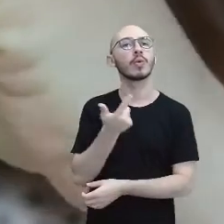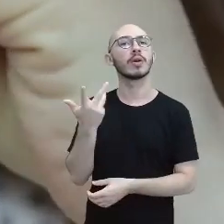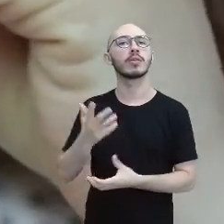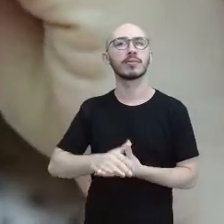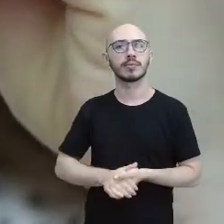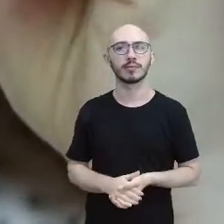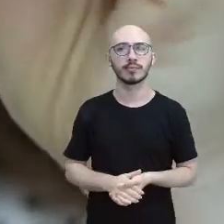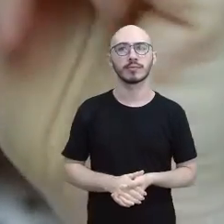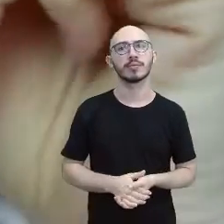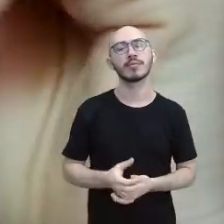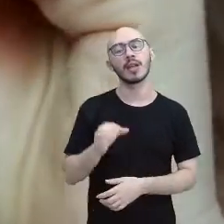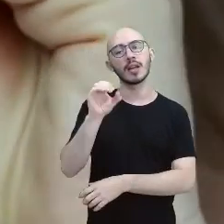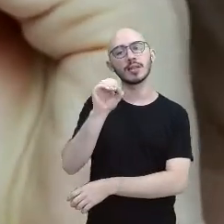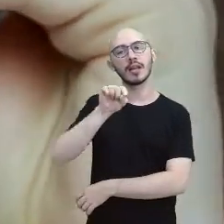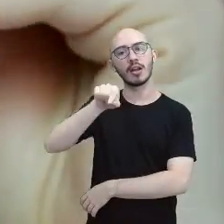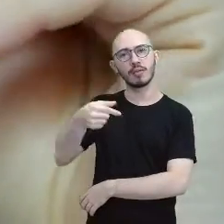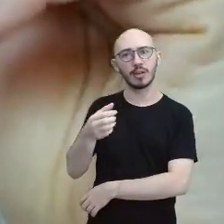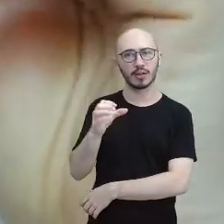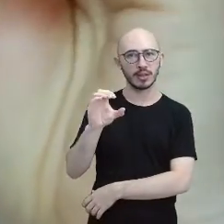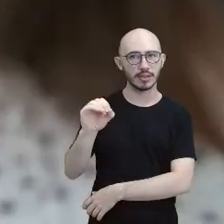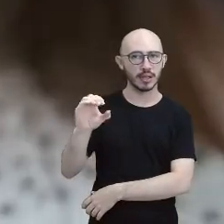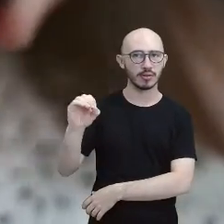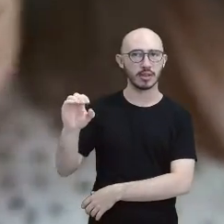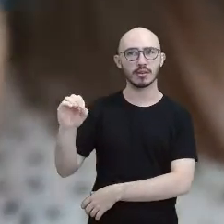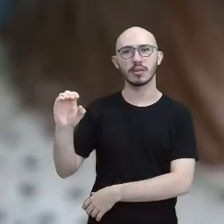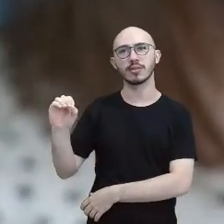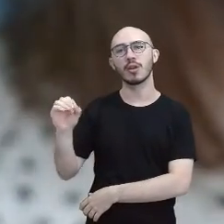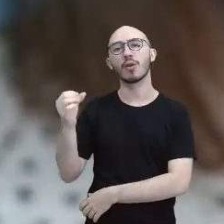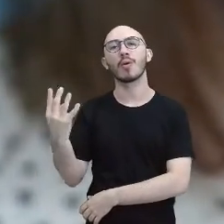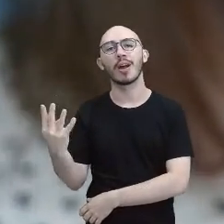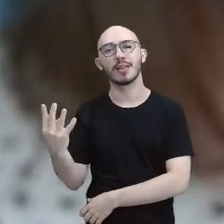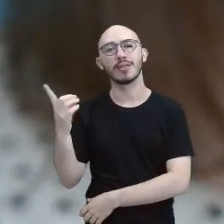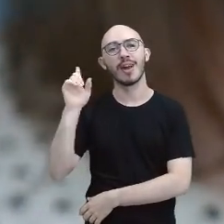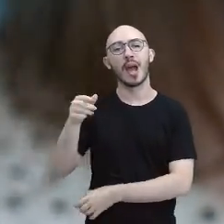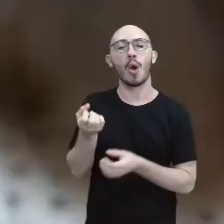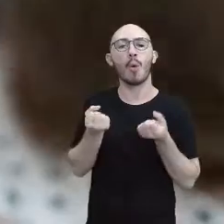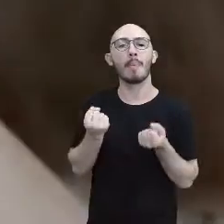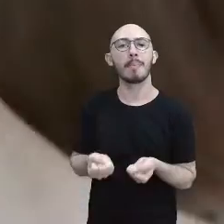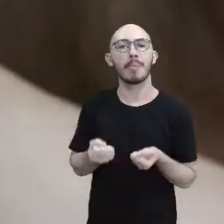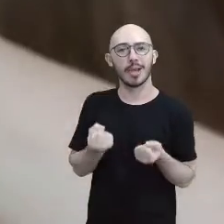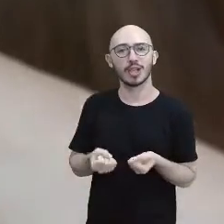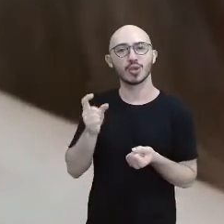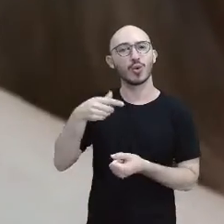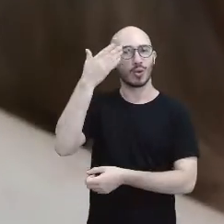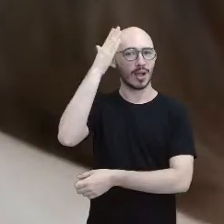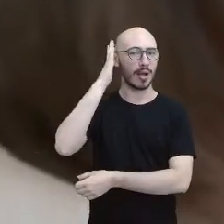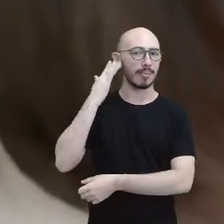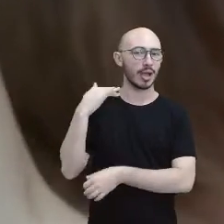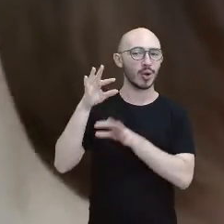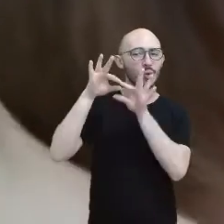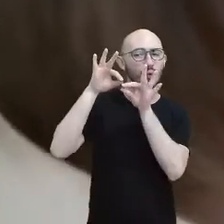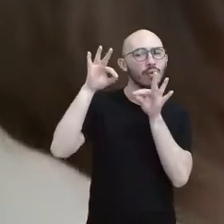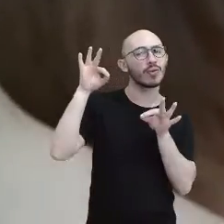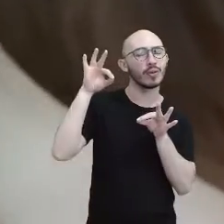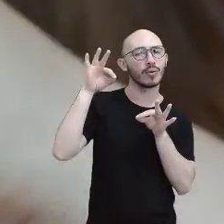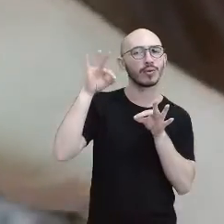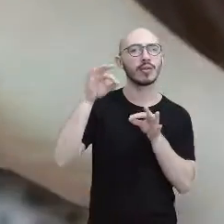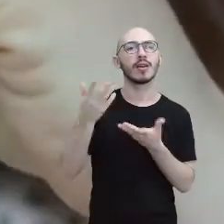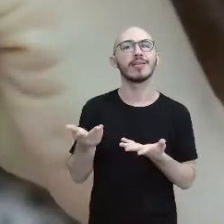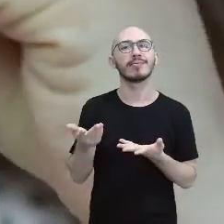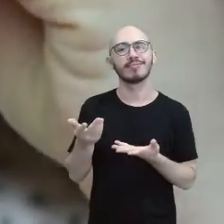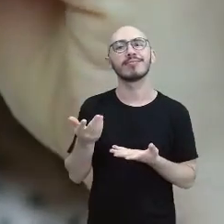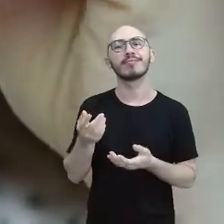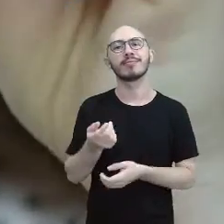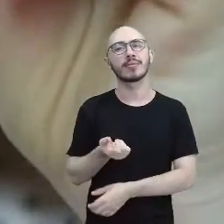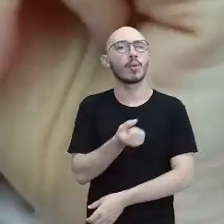isso aí, 0,00, já se complica, né? Ou seja, um número bastante pequeno, que a gente também vê uma